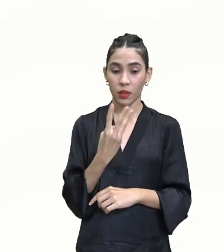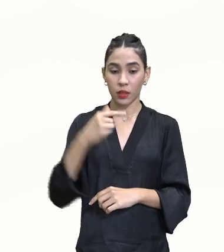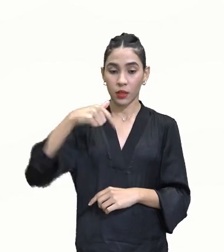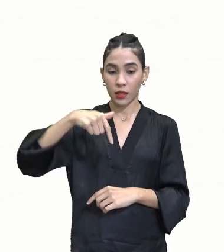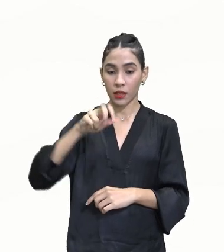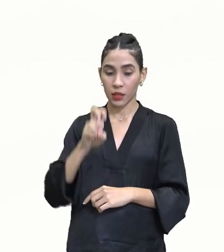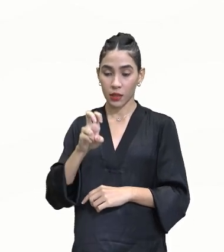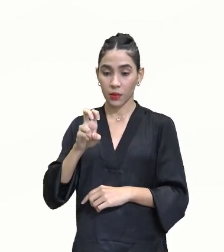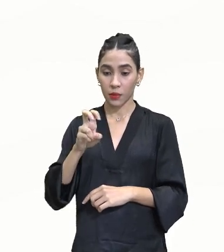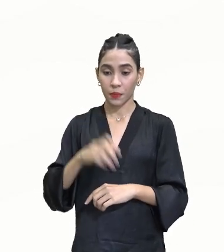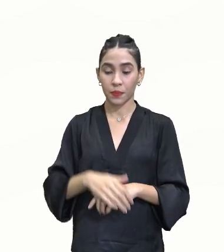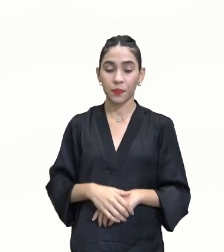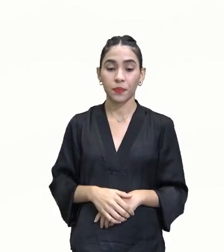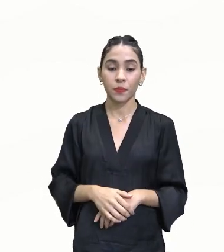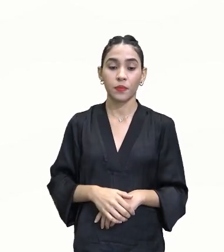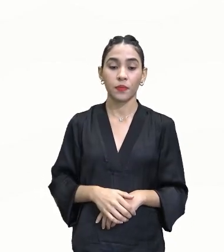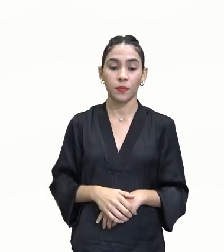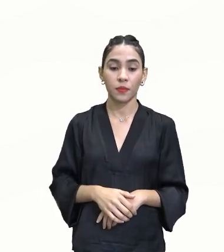3,375.